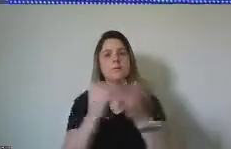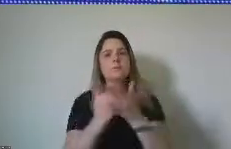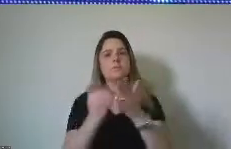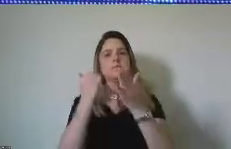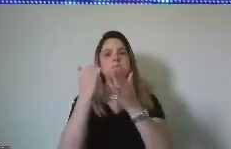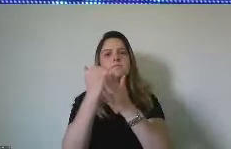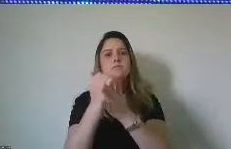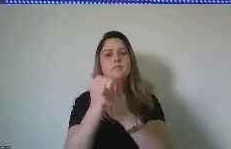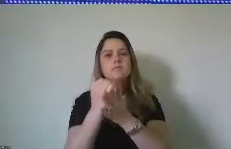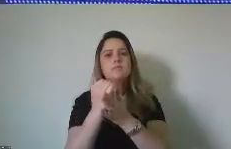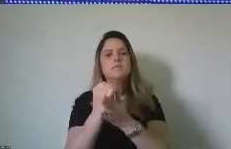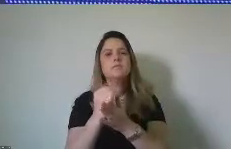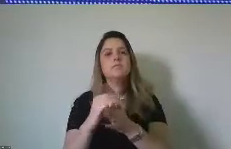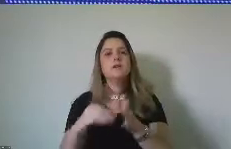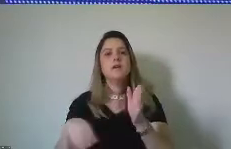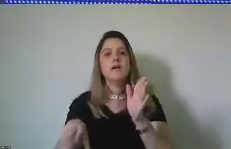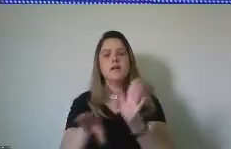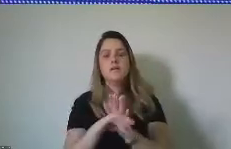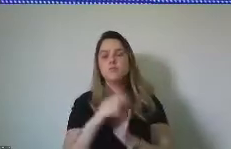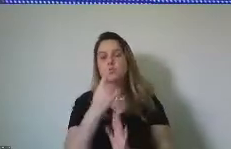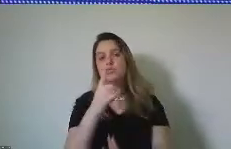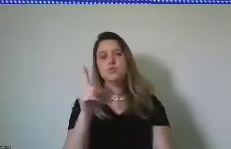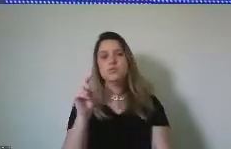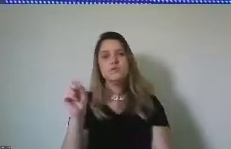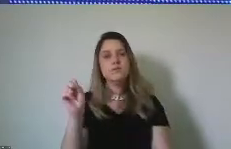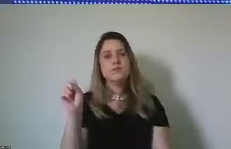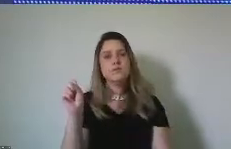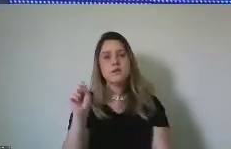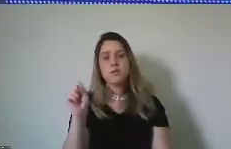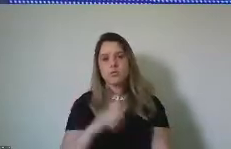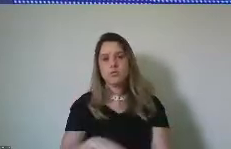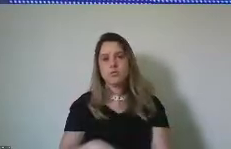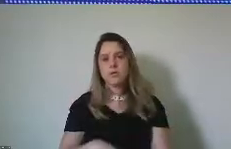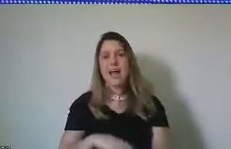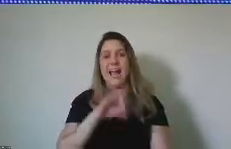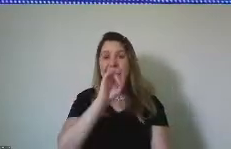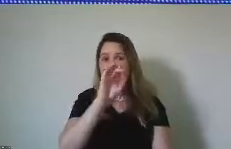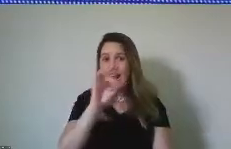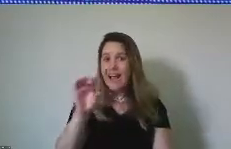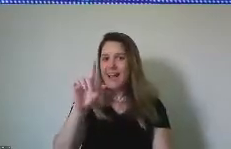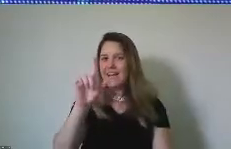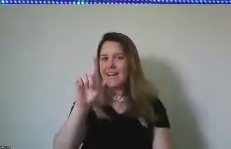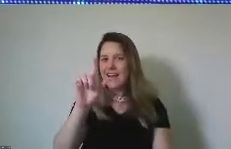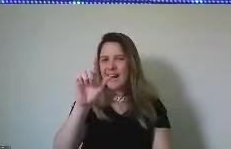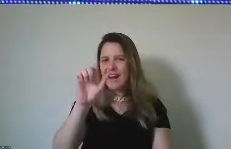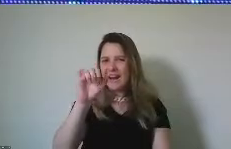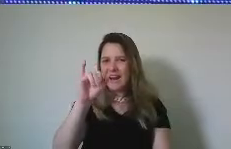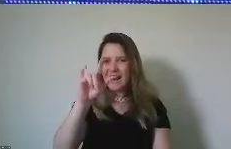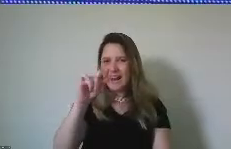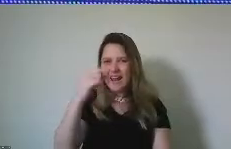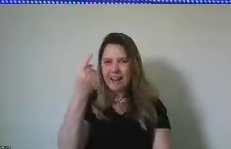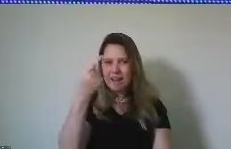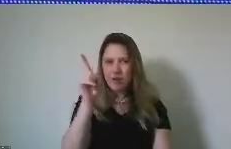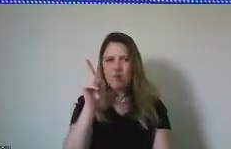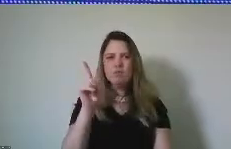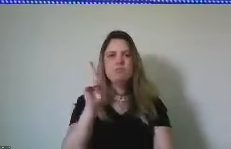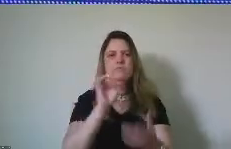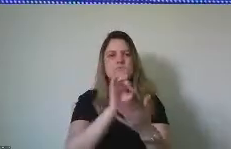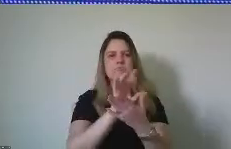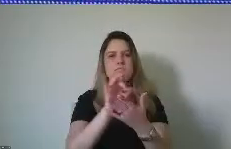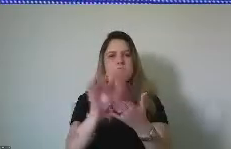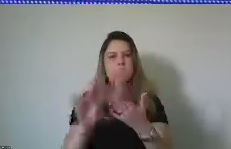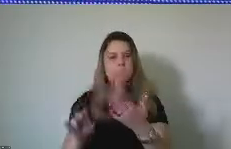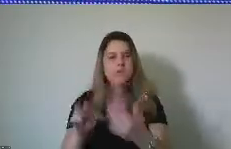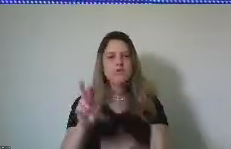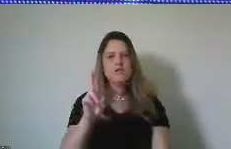Anel até o último segundo e a cada leilão como mudam as condições de custo de eco